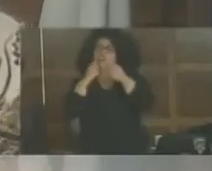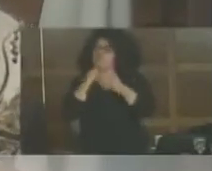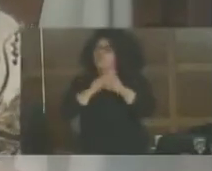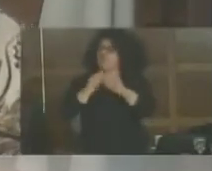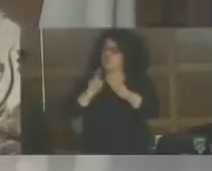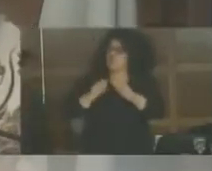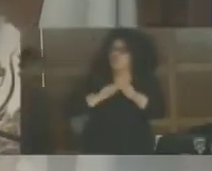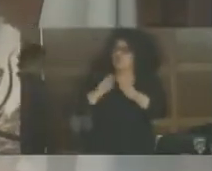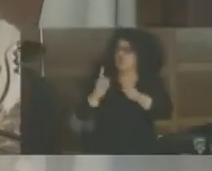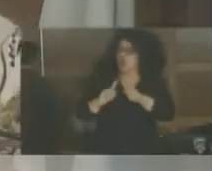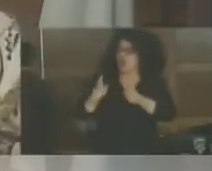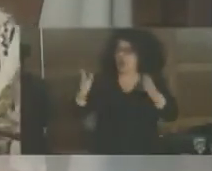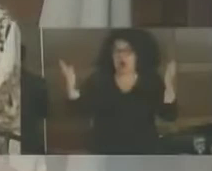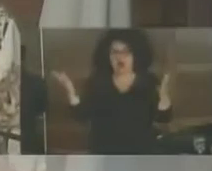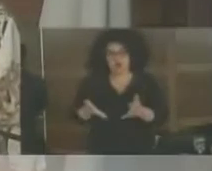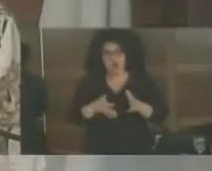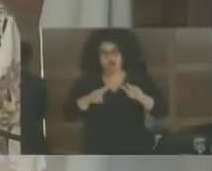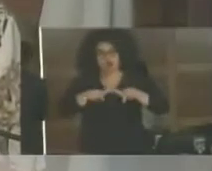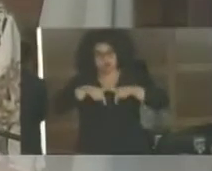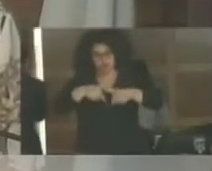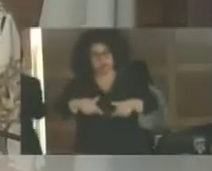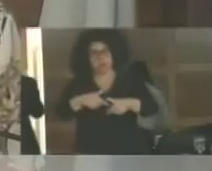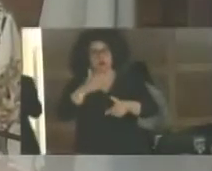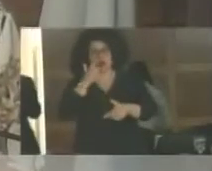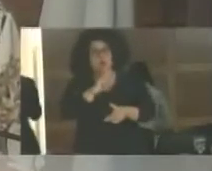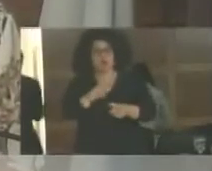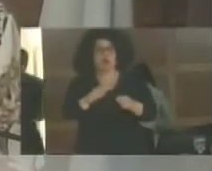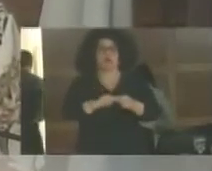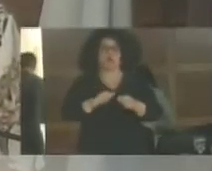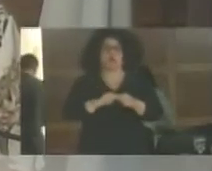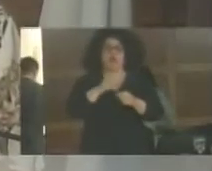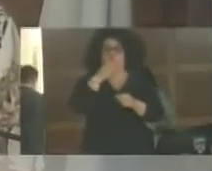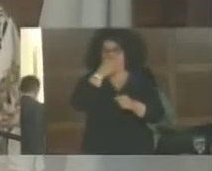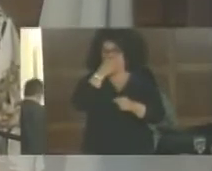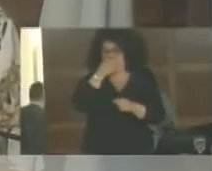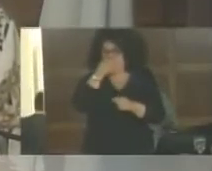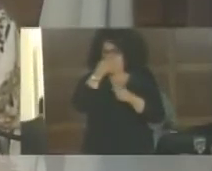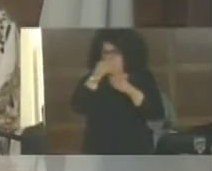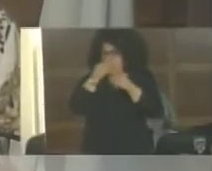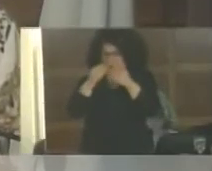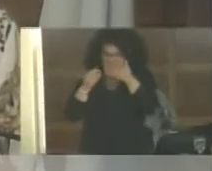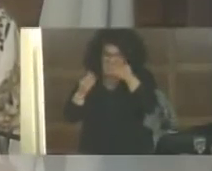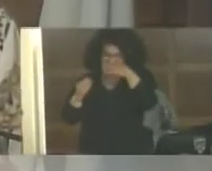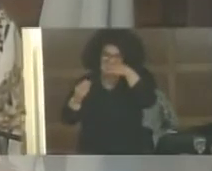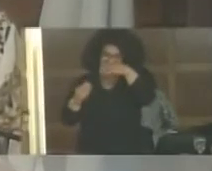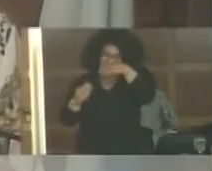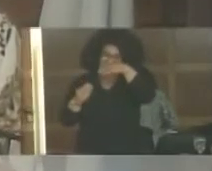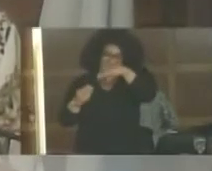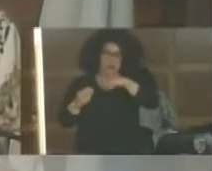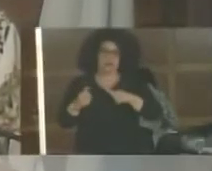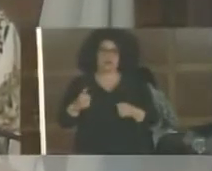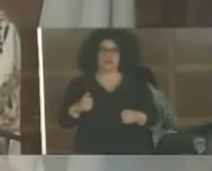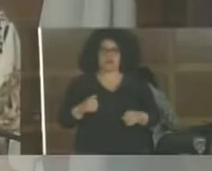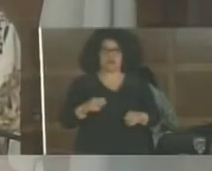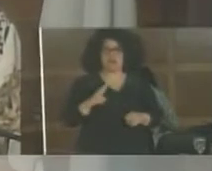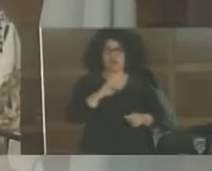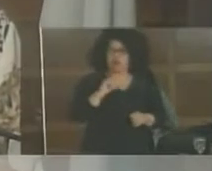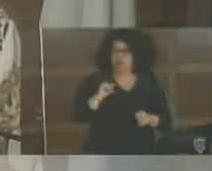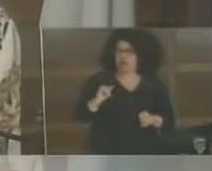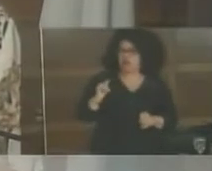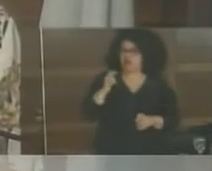O prefeito está agora fazendo e logo o condomínio vai ser atendido ali nessas modalidades,